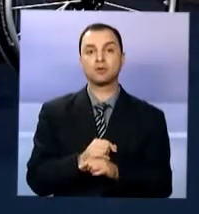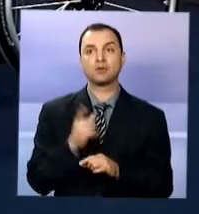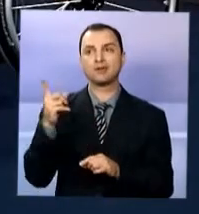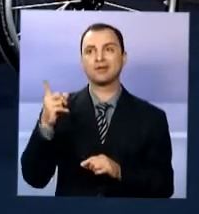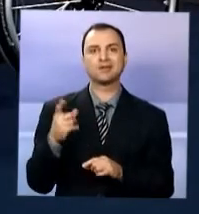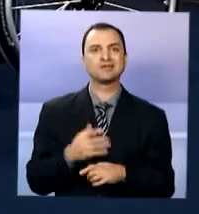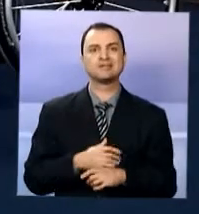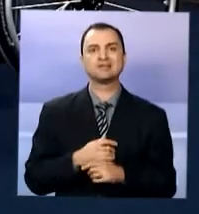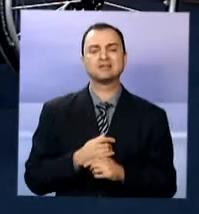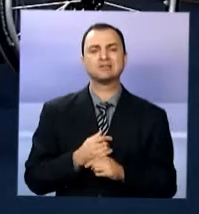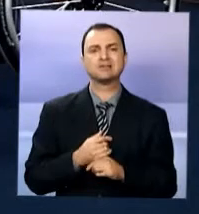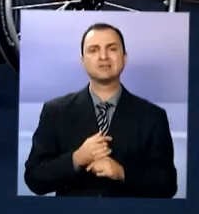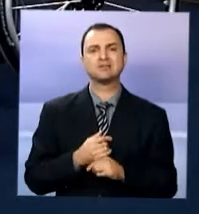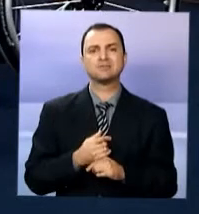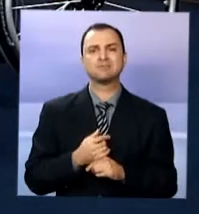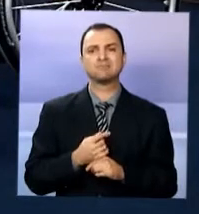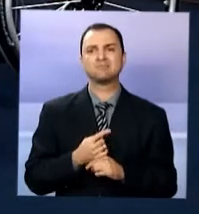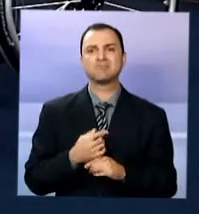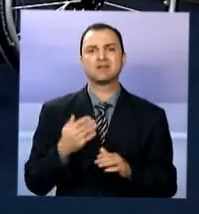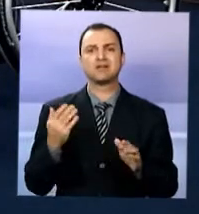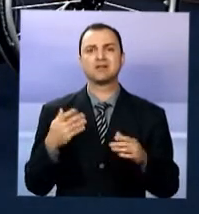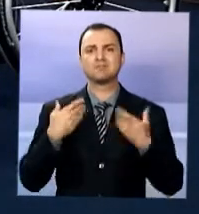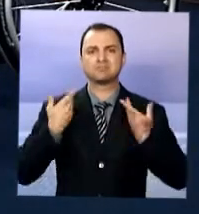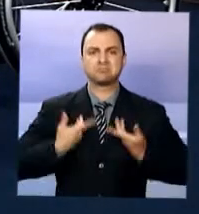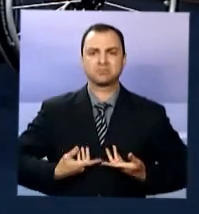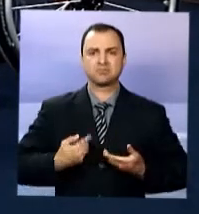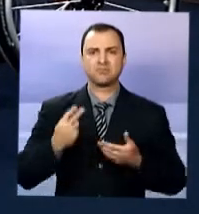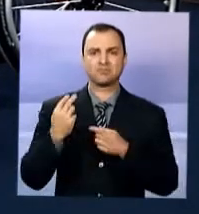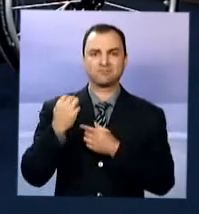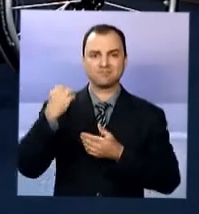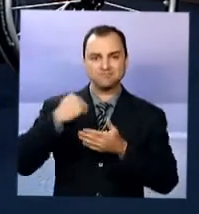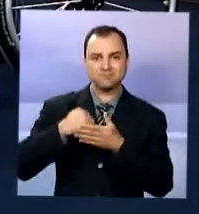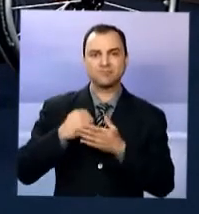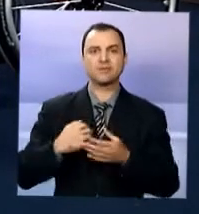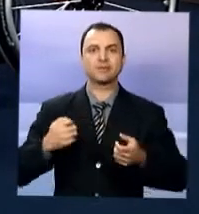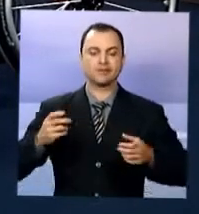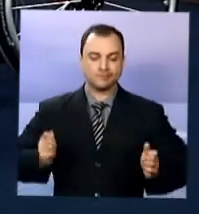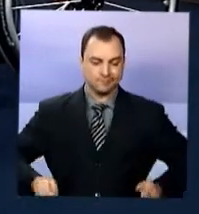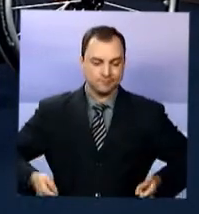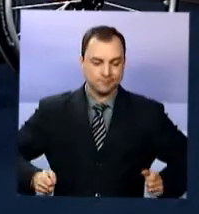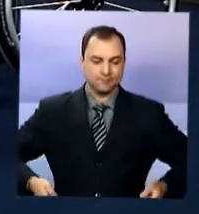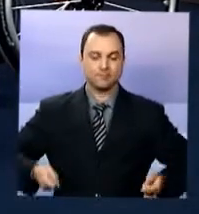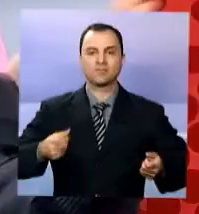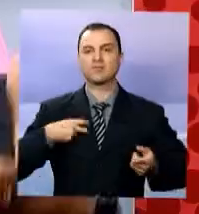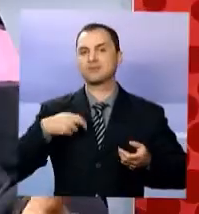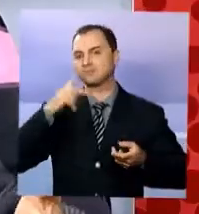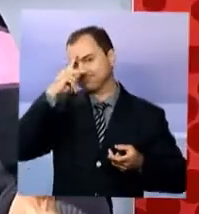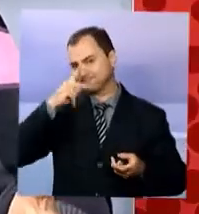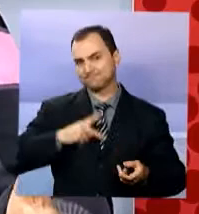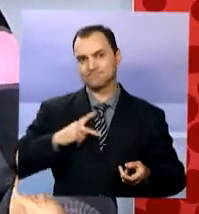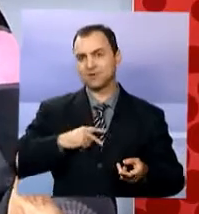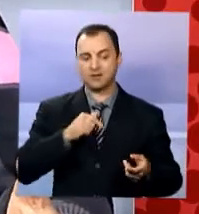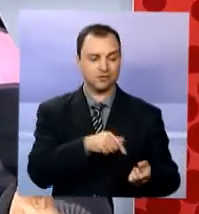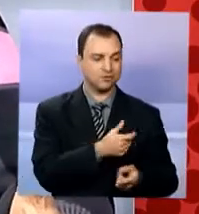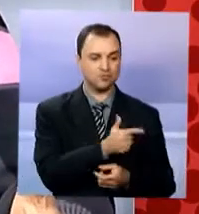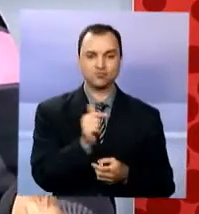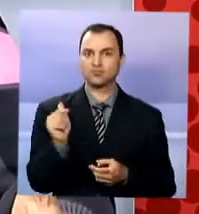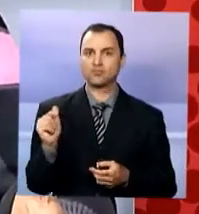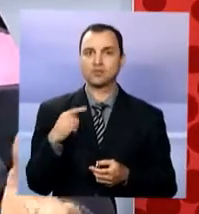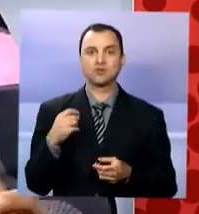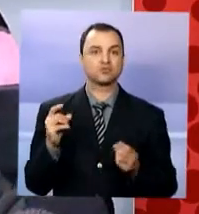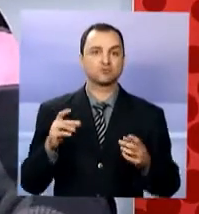eu cara não ele não sabe tanto do corpo dele ele usa cadeira ele usa uma série de coisas que a gente não tem aqui